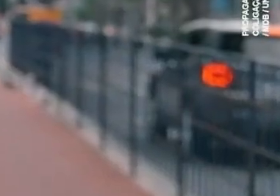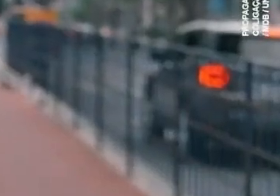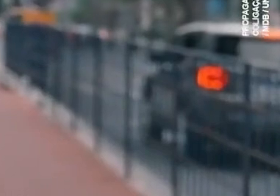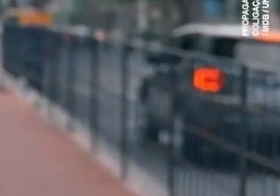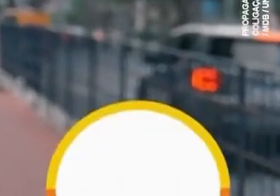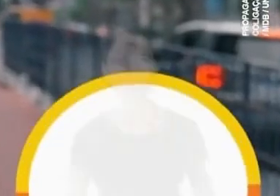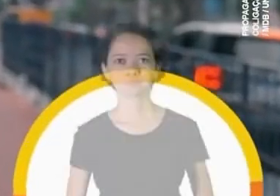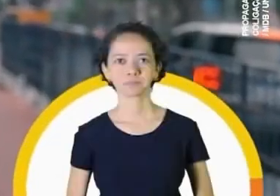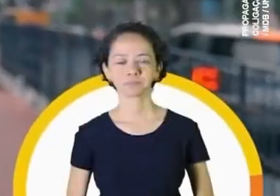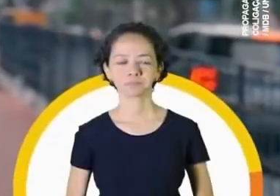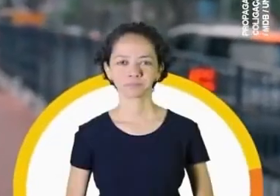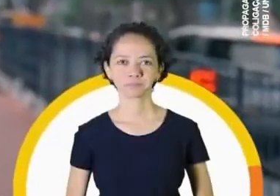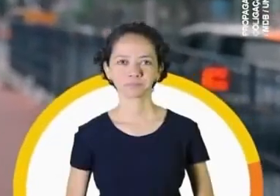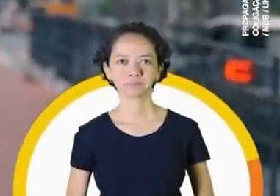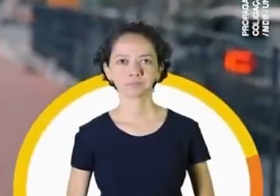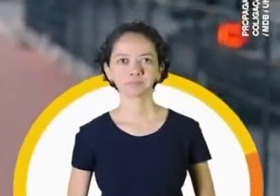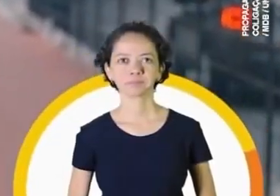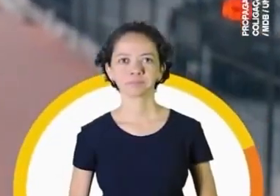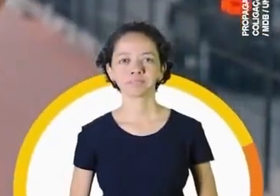Um, dois, três e... Bora.